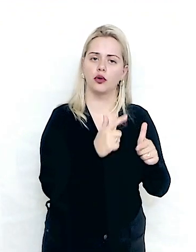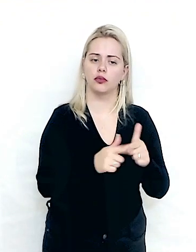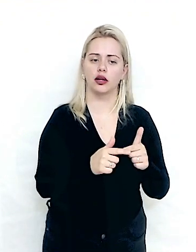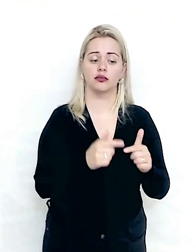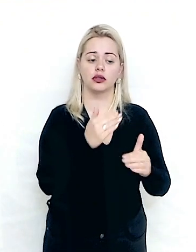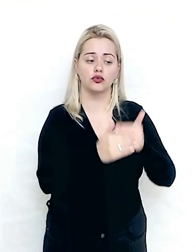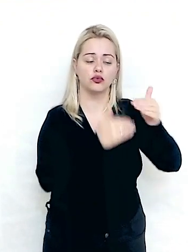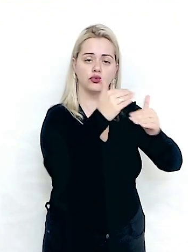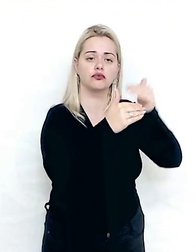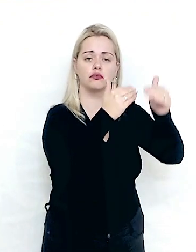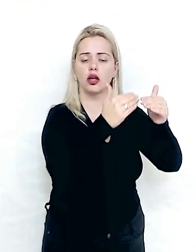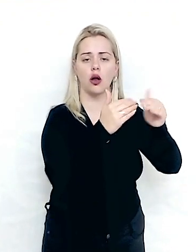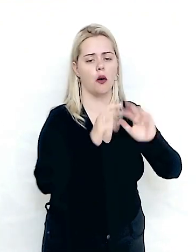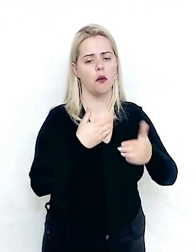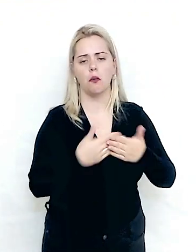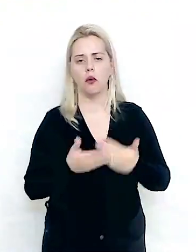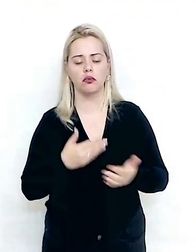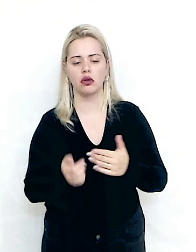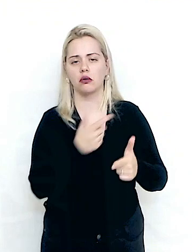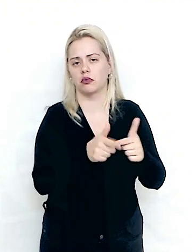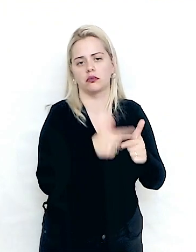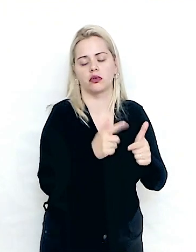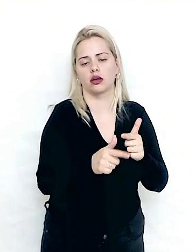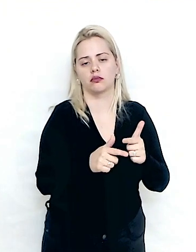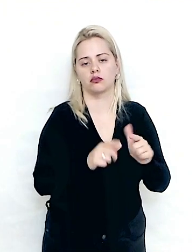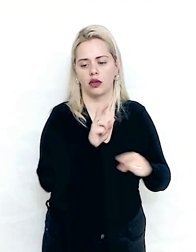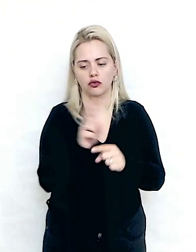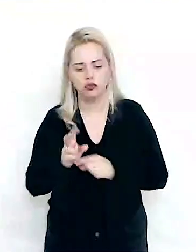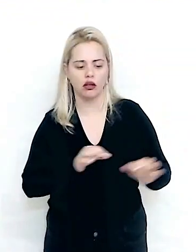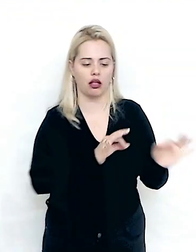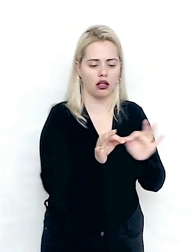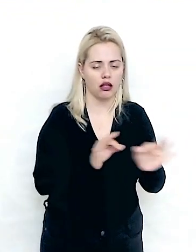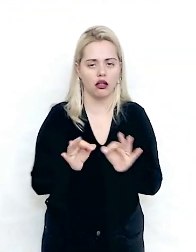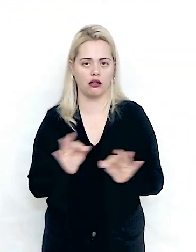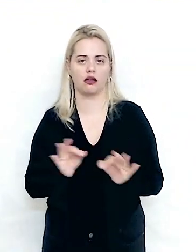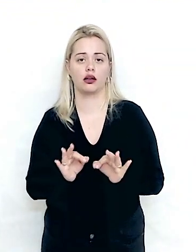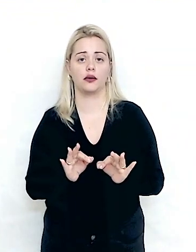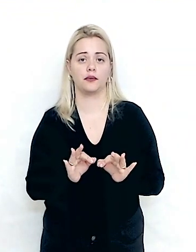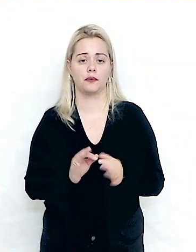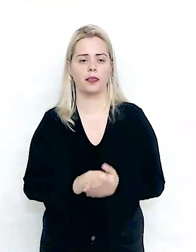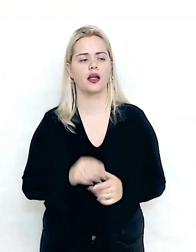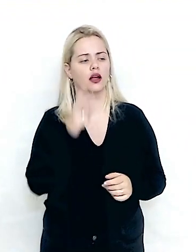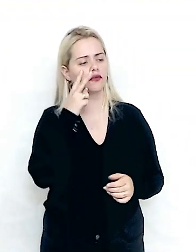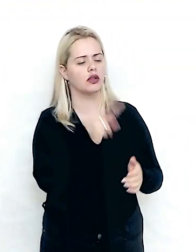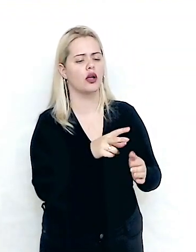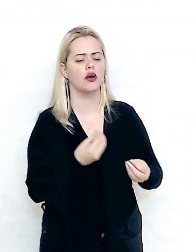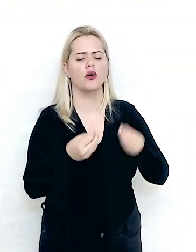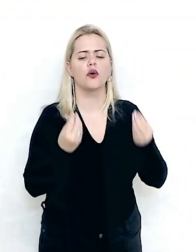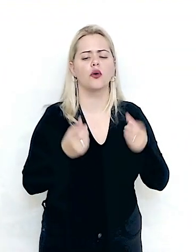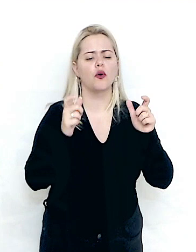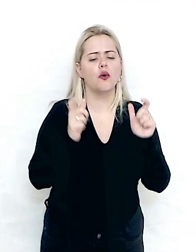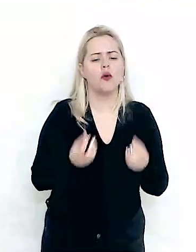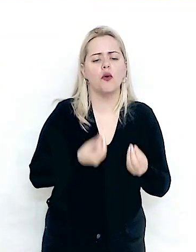que surgirem e como surgirem. Então, o nosso trabalho, ele é muito de vigilância, no sentido de ver onde é que estão surgindo os desafios e como nós